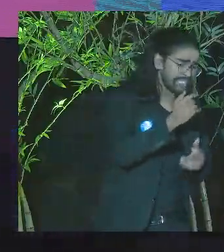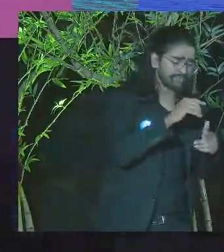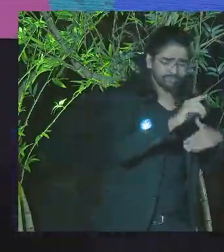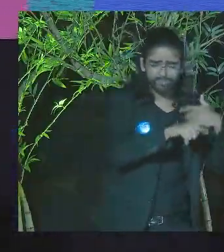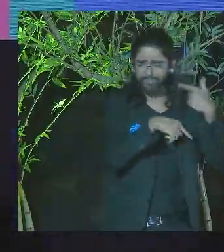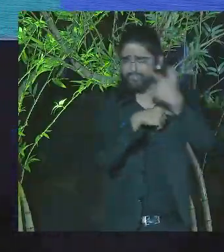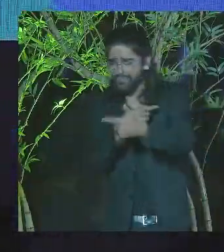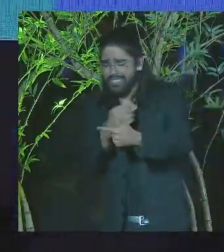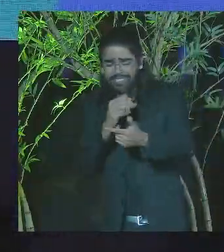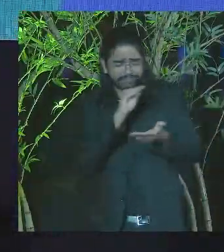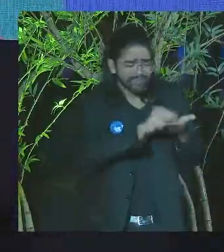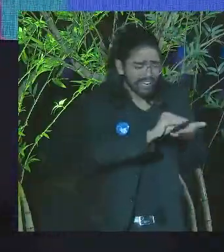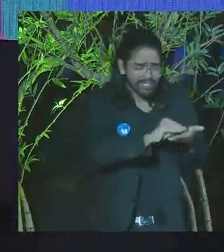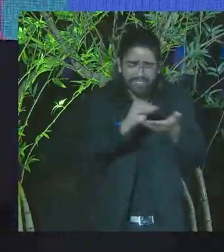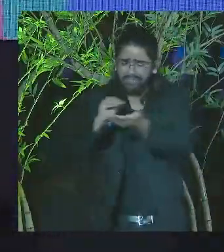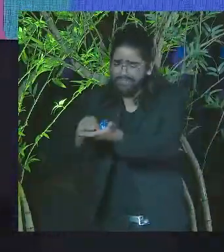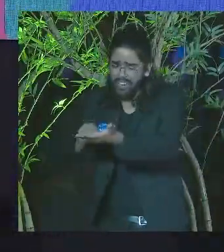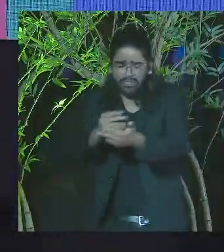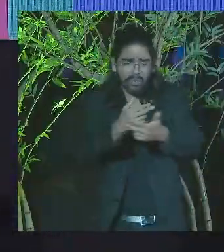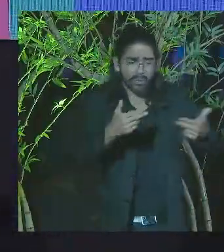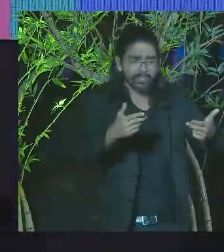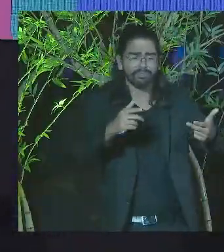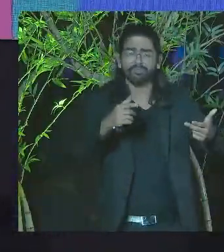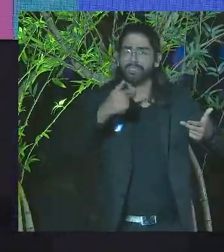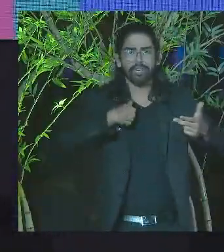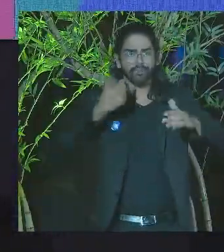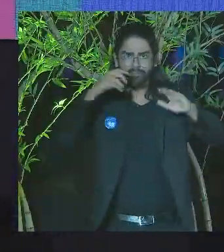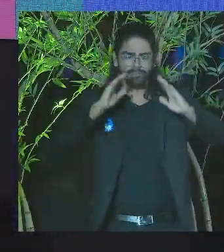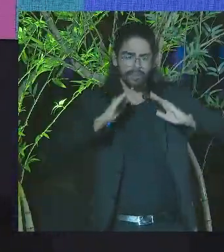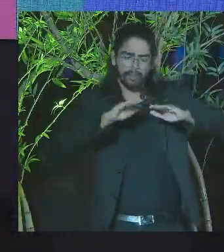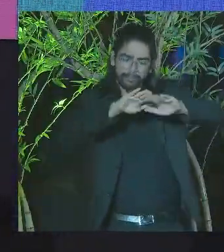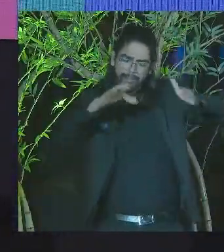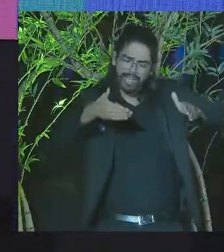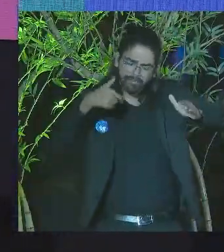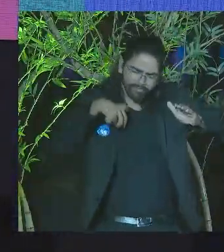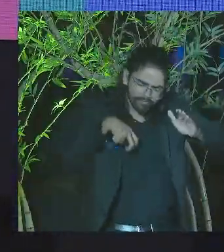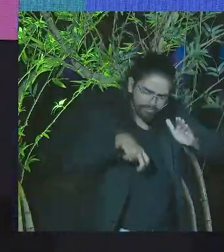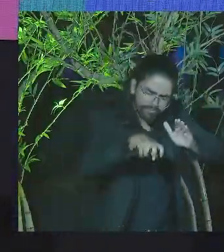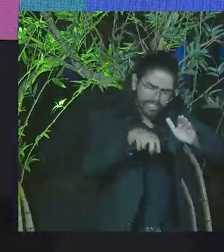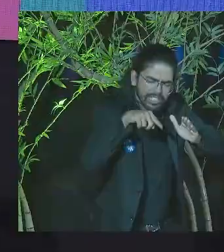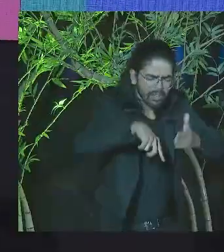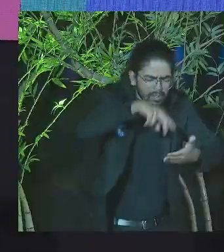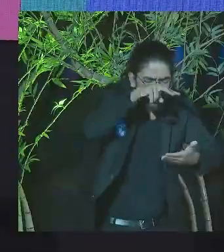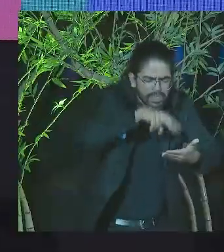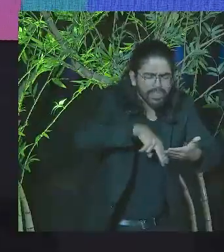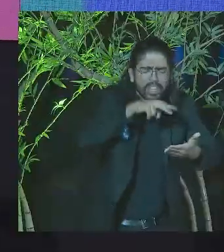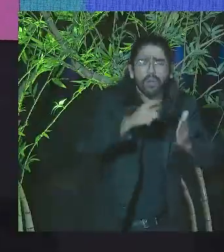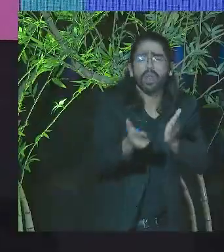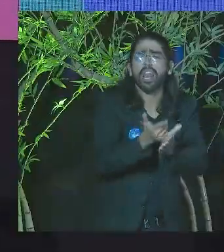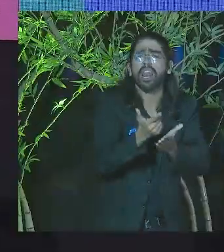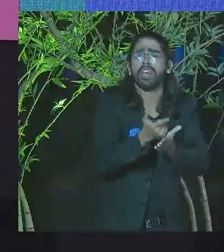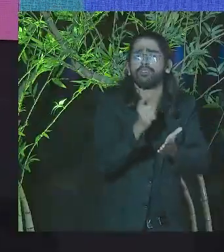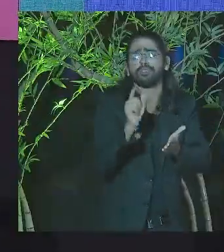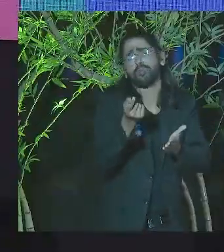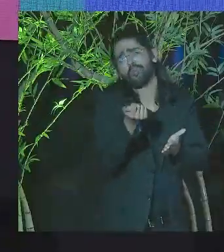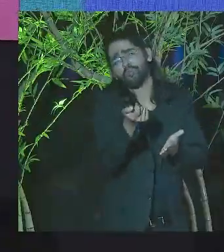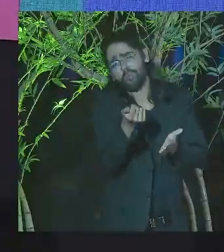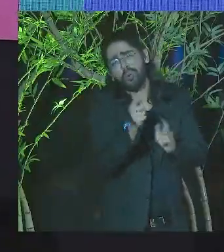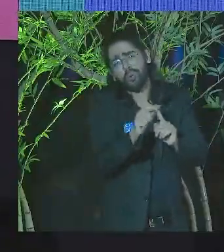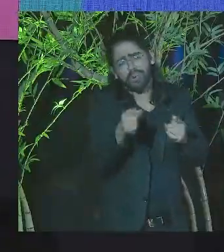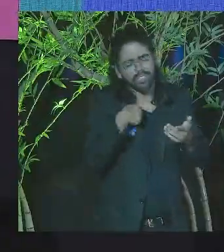de uma ausência e outra questão, era ali, debaixo da mesa, num dos poucos livros que a gente tinha, que eu recriava